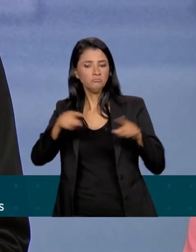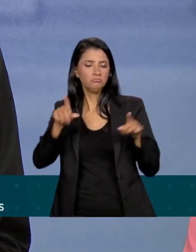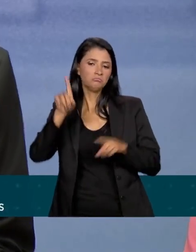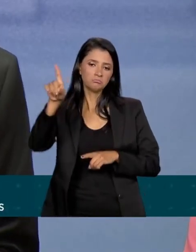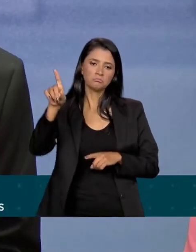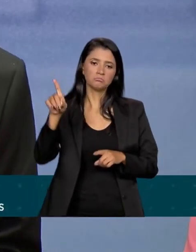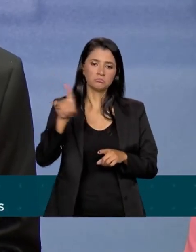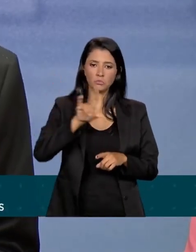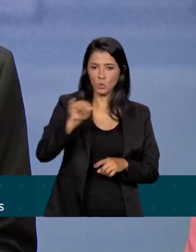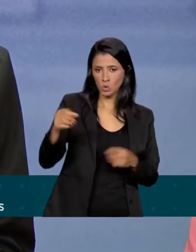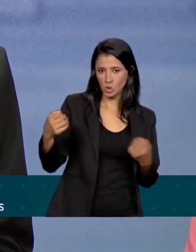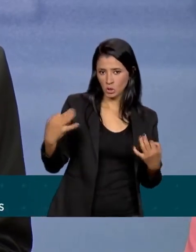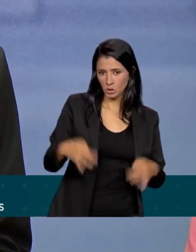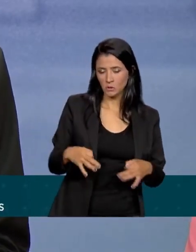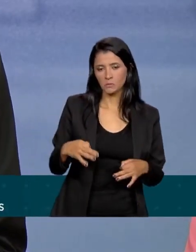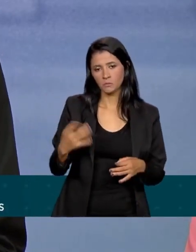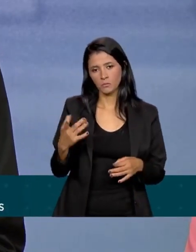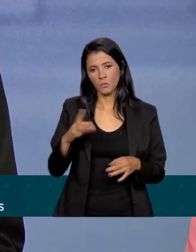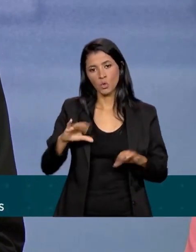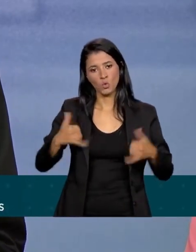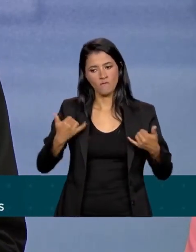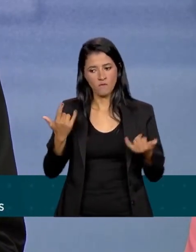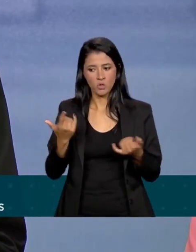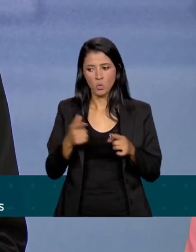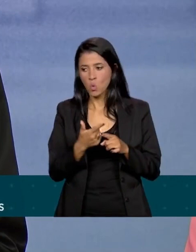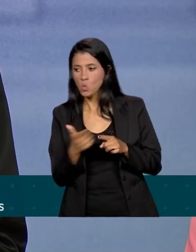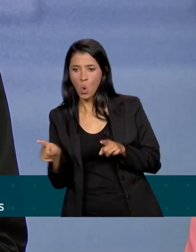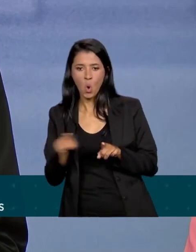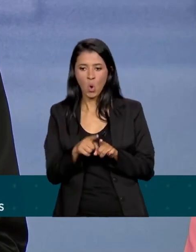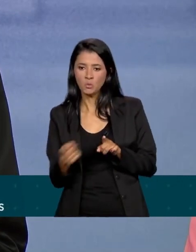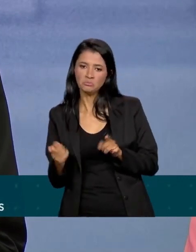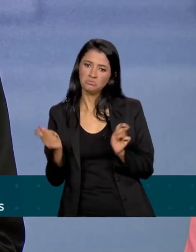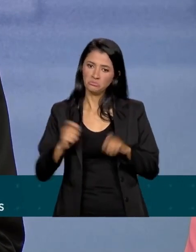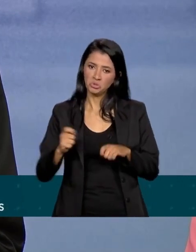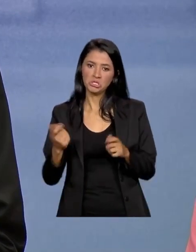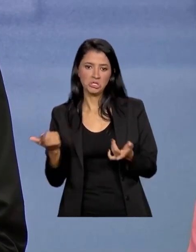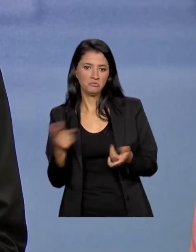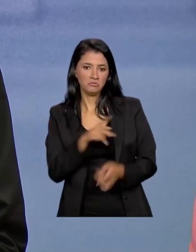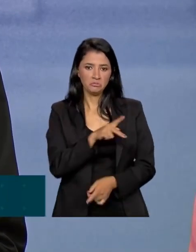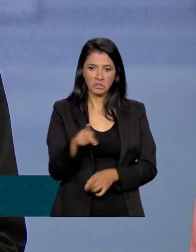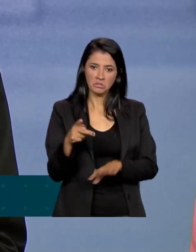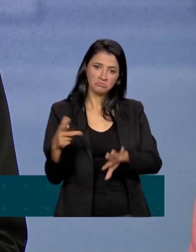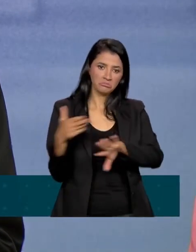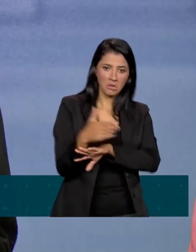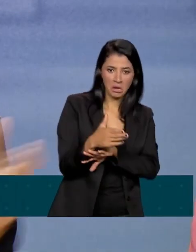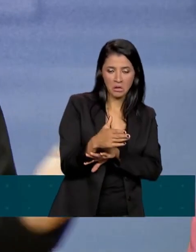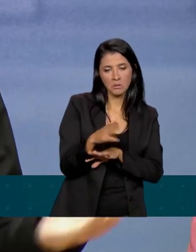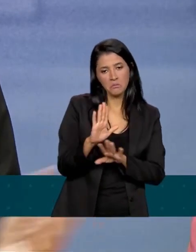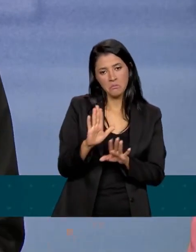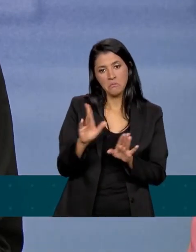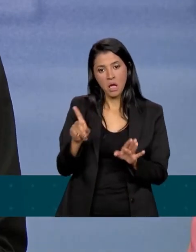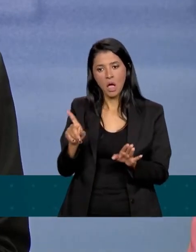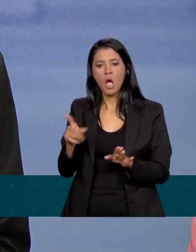e do evento paralelo, se será possível que o presidente permaneça, mas ela assumiu o compromisso de